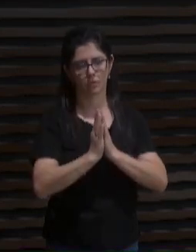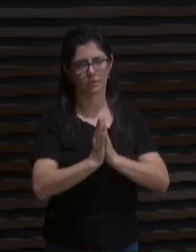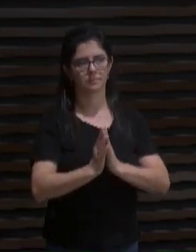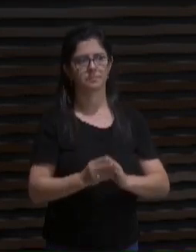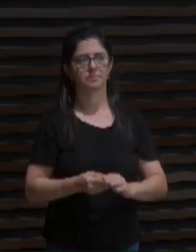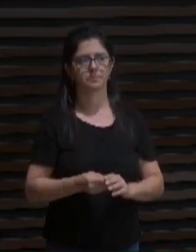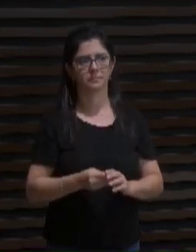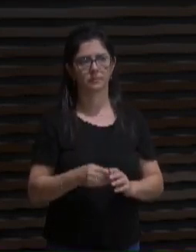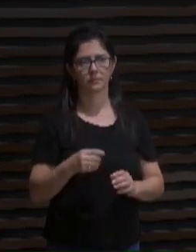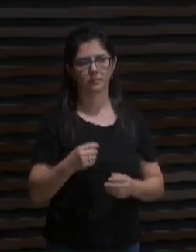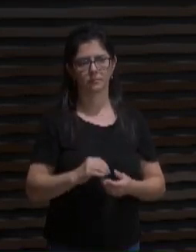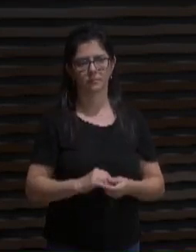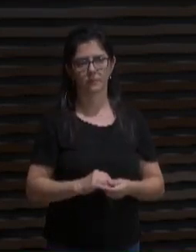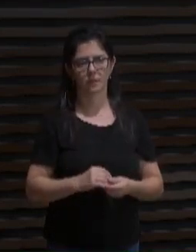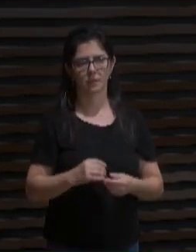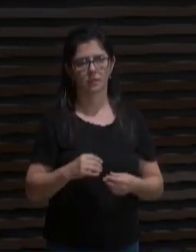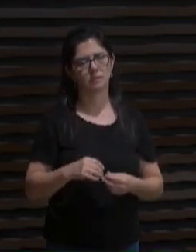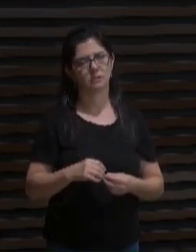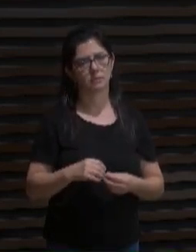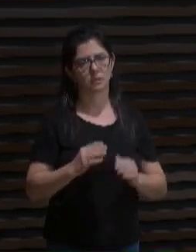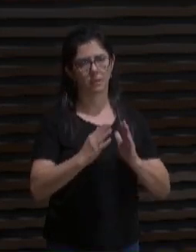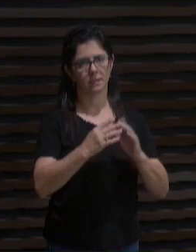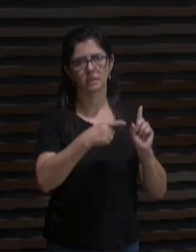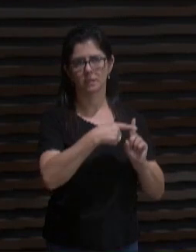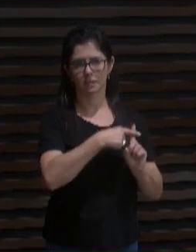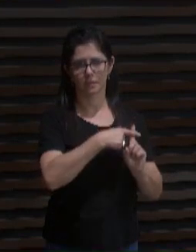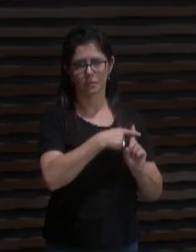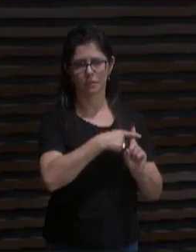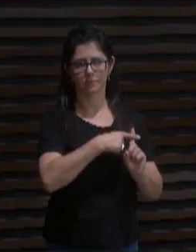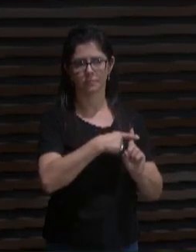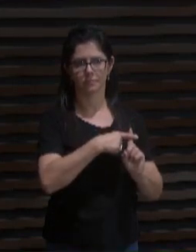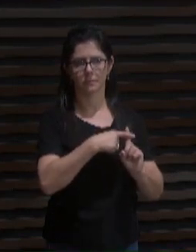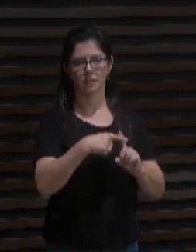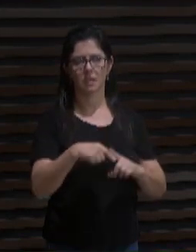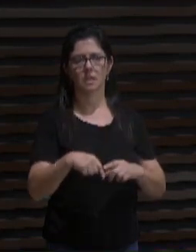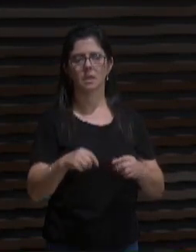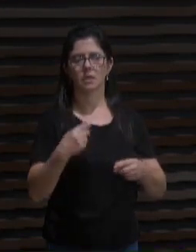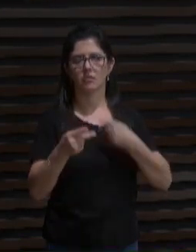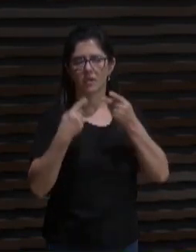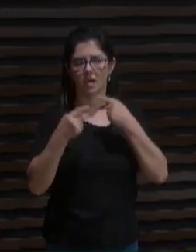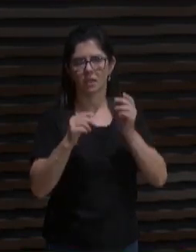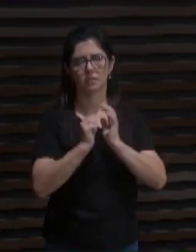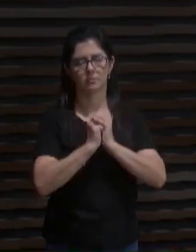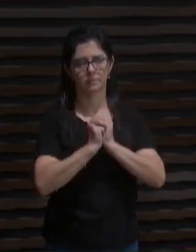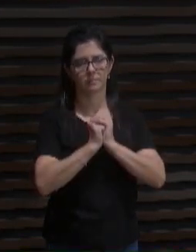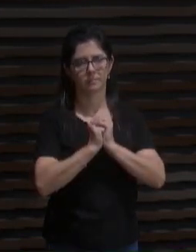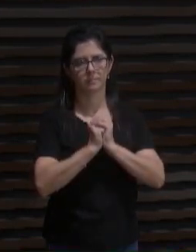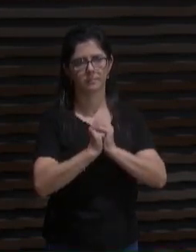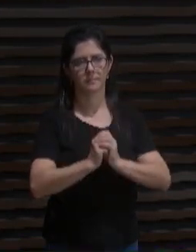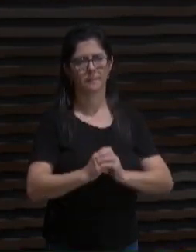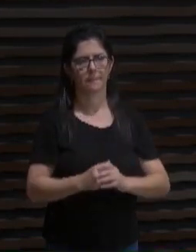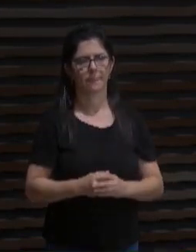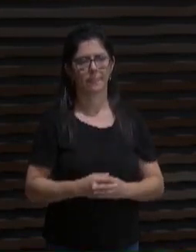nós possamos, como igreja, concordar. Curta, não precisa ser aquelas orações. Eu fiz uma